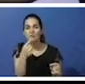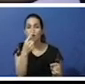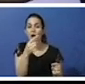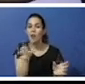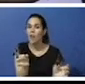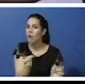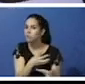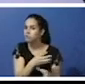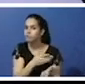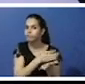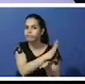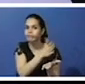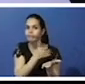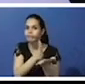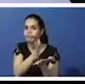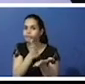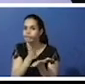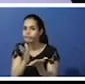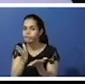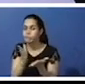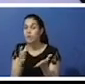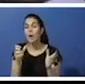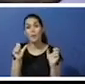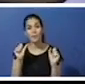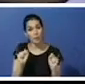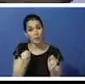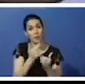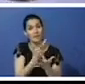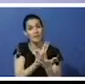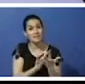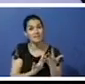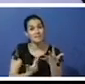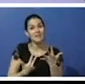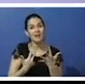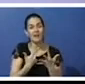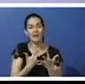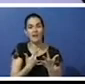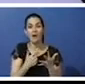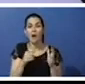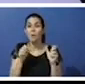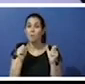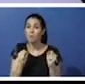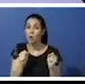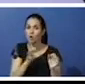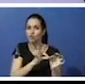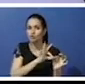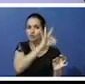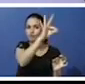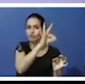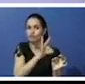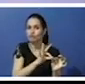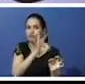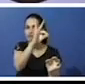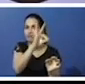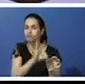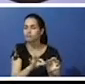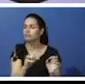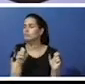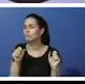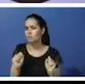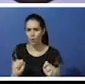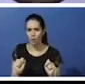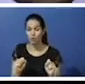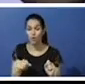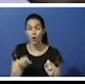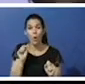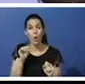de distribuir. E eu posso desenhar, tá? Eu posso ir riscando, fazendo palitinho. O que é